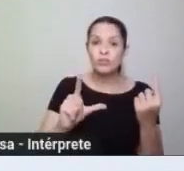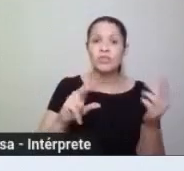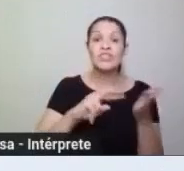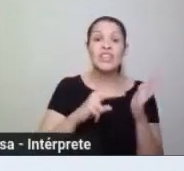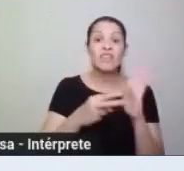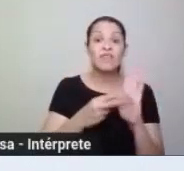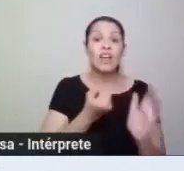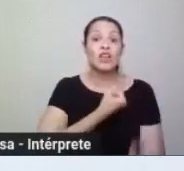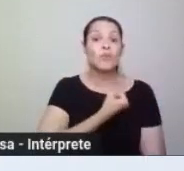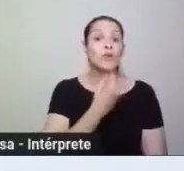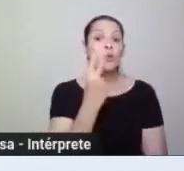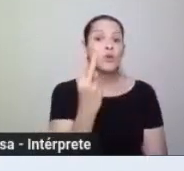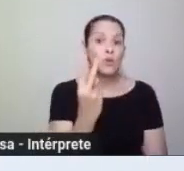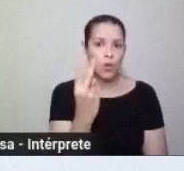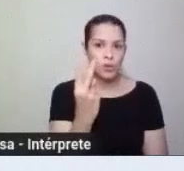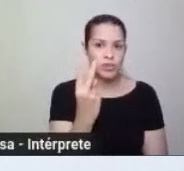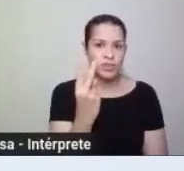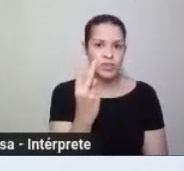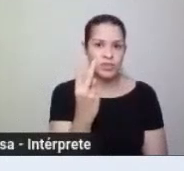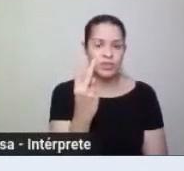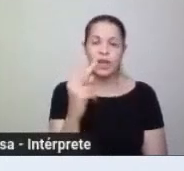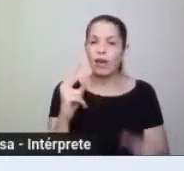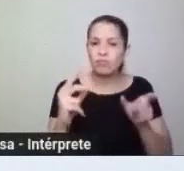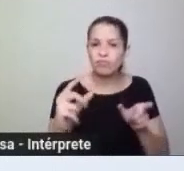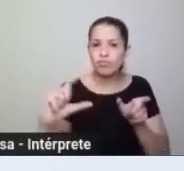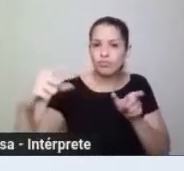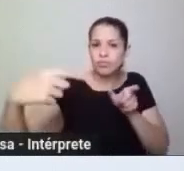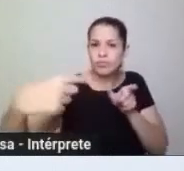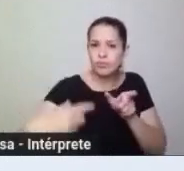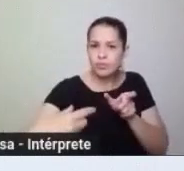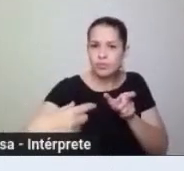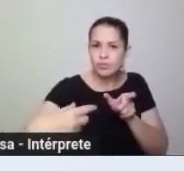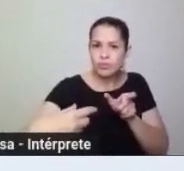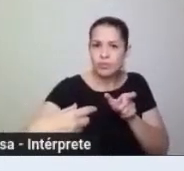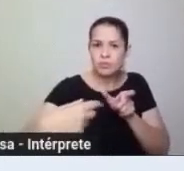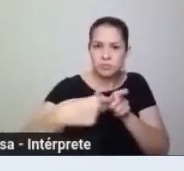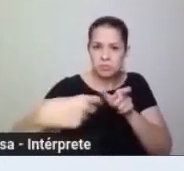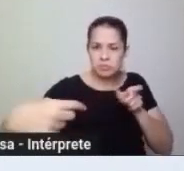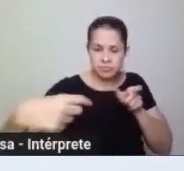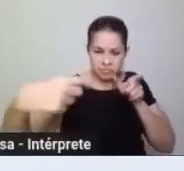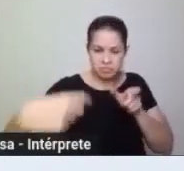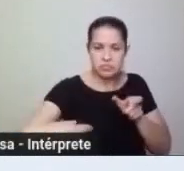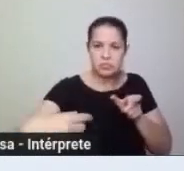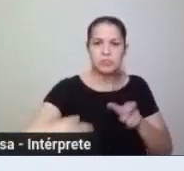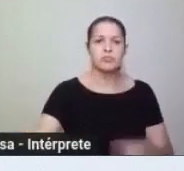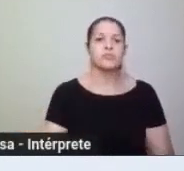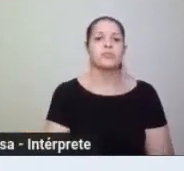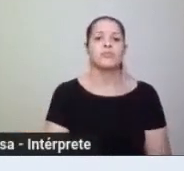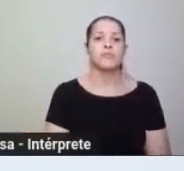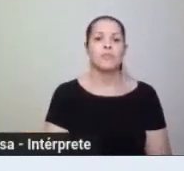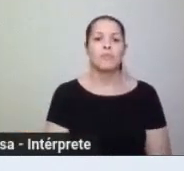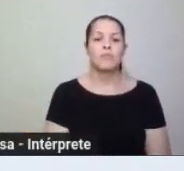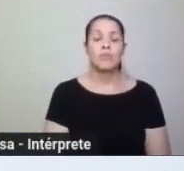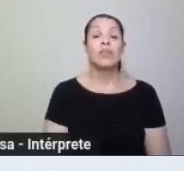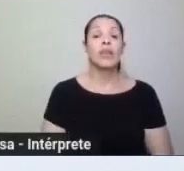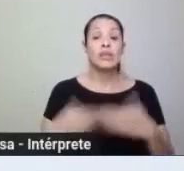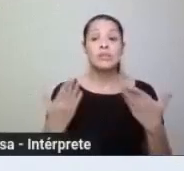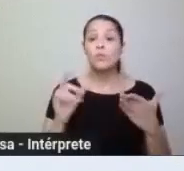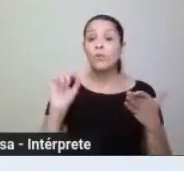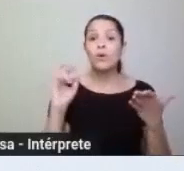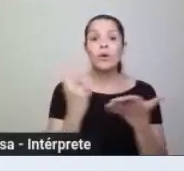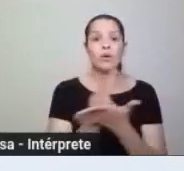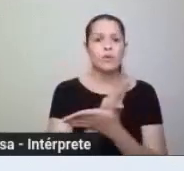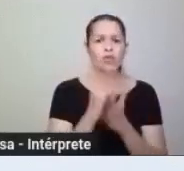2, que fica do lado oposto, no mesmo eixo de acionamento. Com isso, já